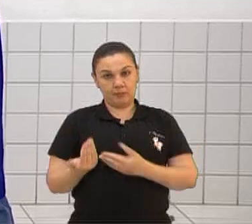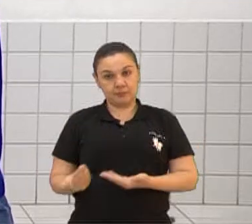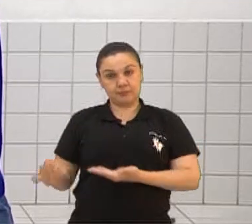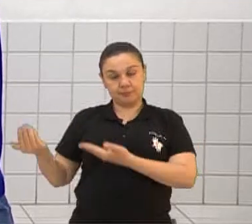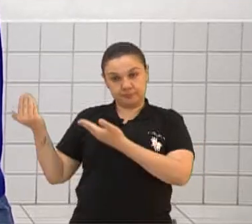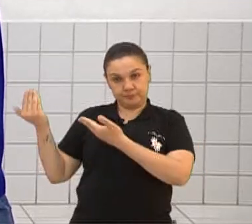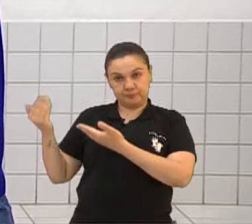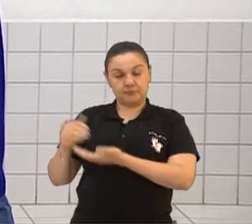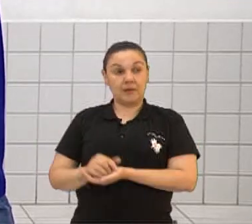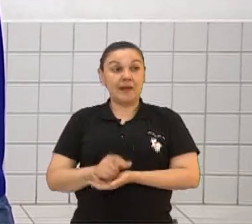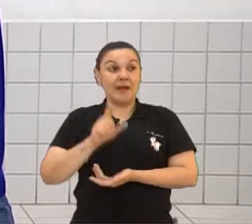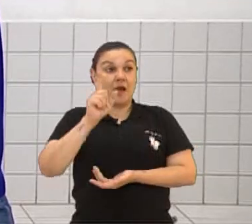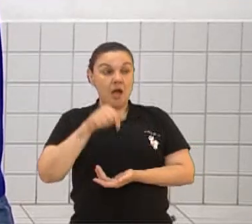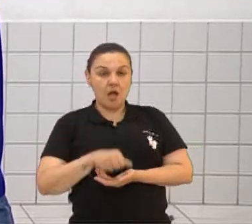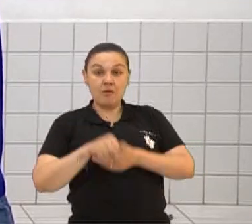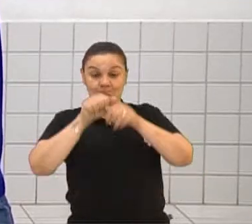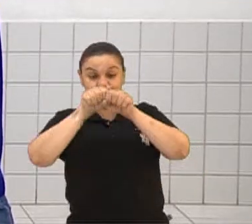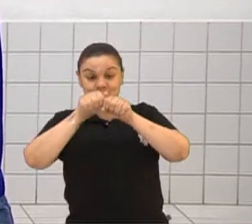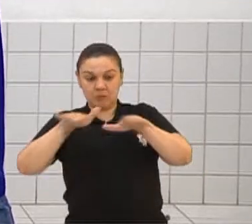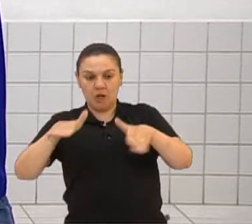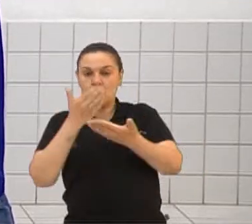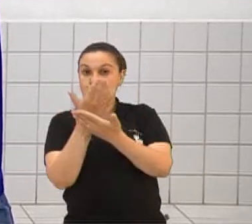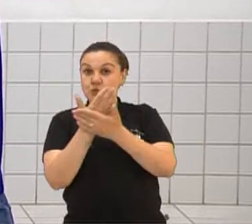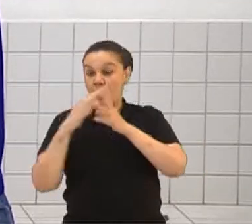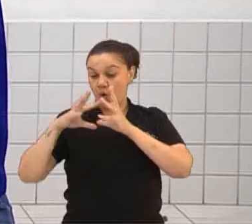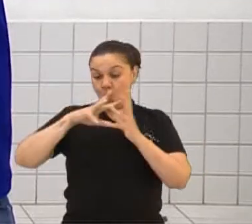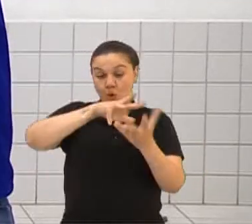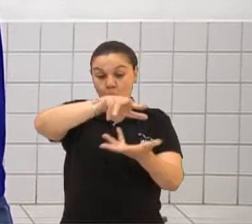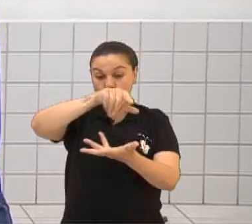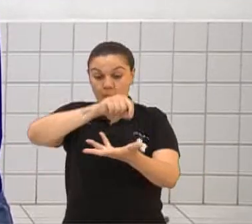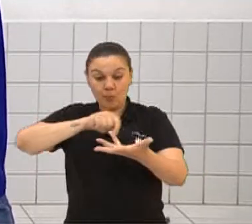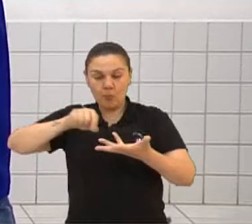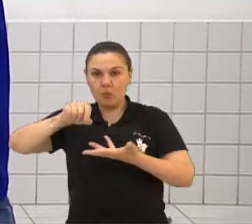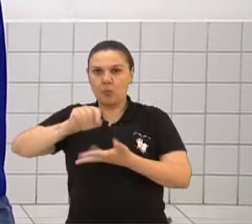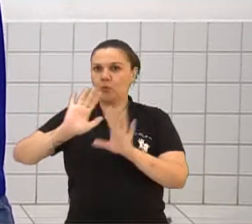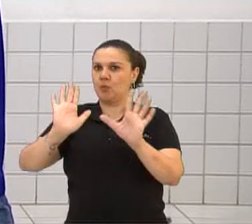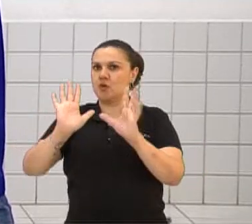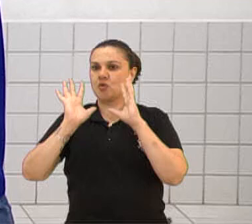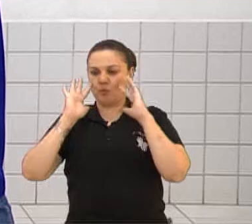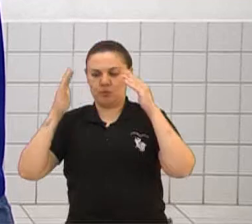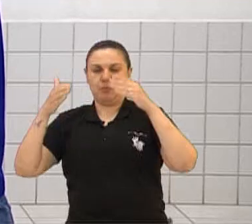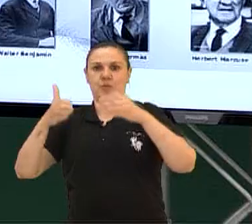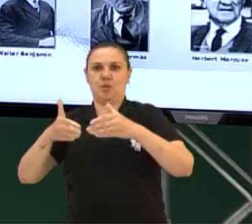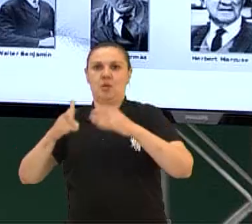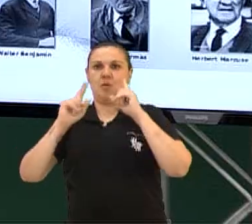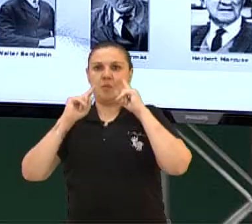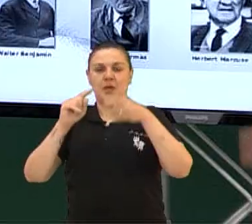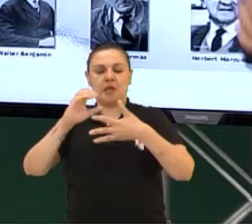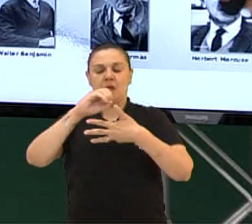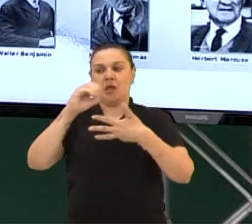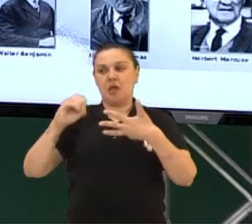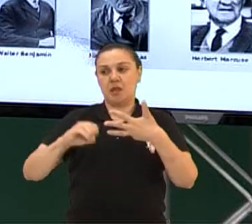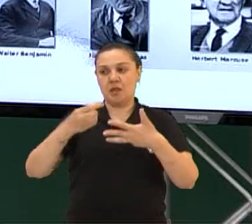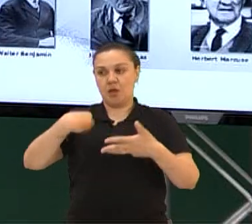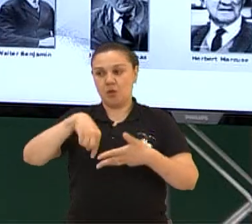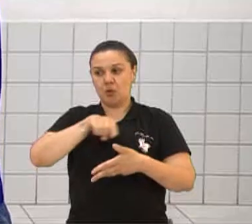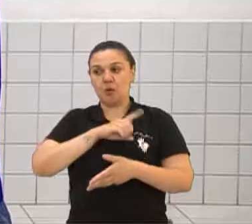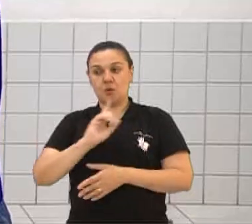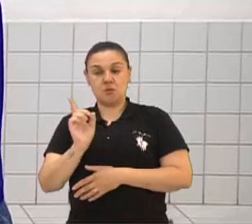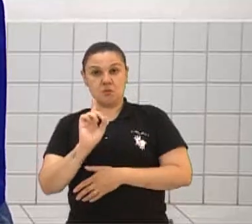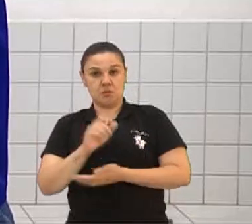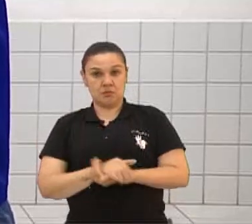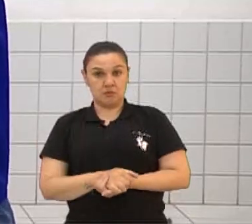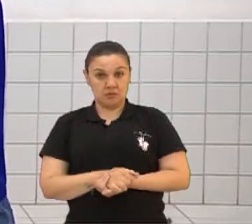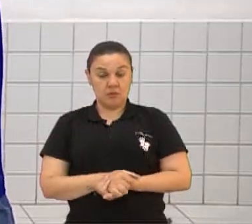professor Fábio são amplamente estudados no mundo todo. No mundo então, todo. Não é só um tema do nosso Enem. Ou não do nosso só em vestibular. filosofia, né, professor?